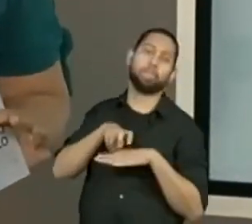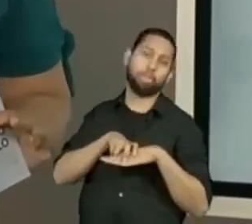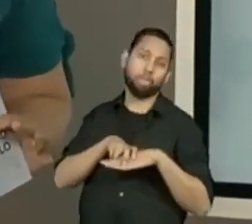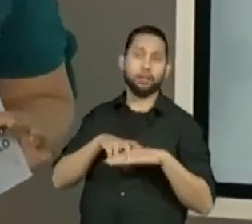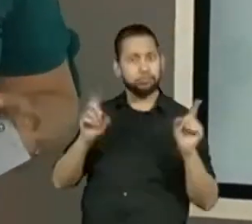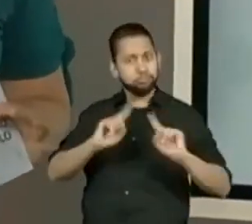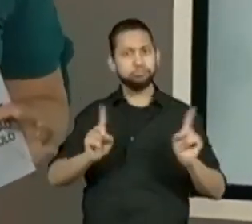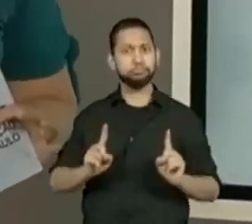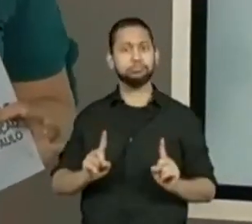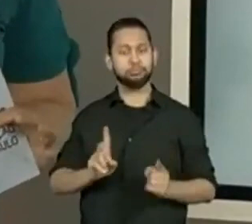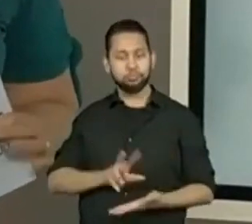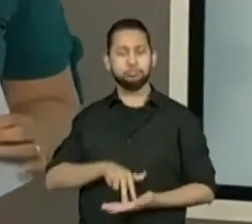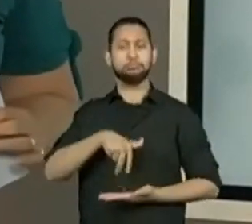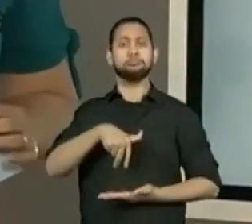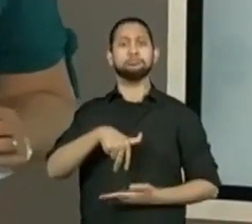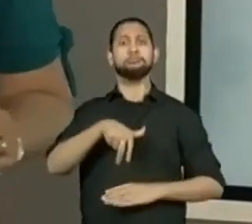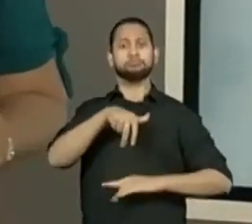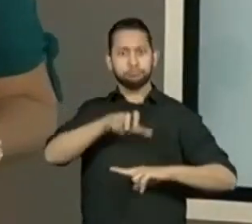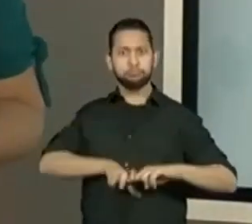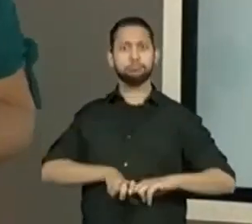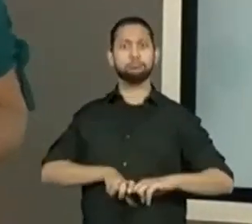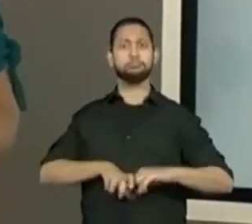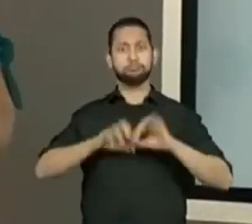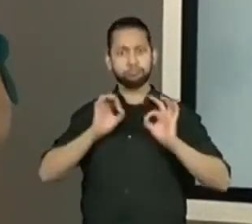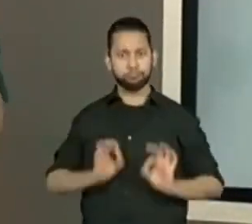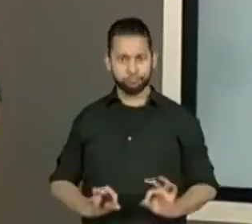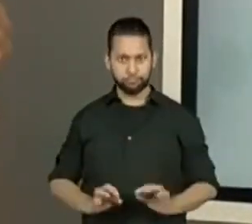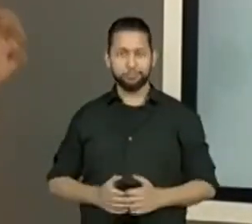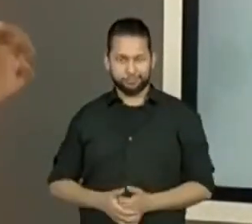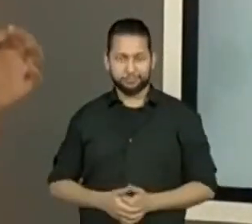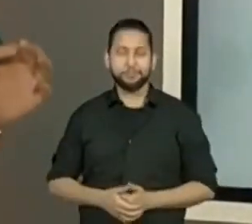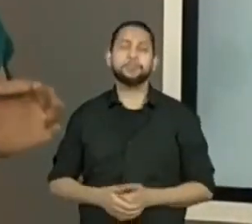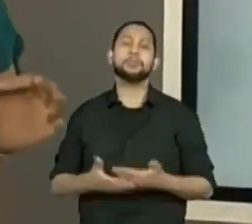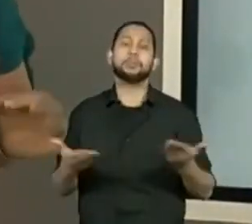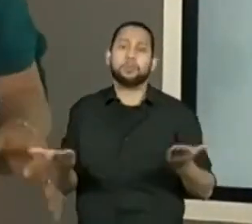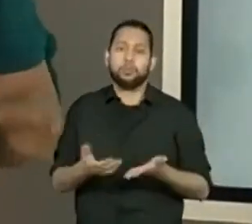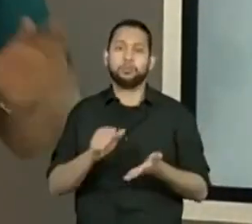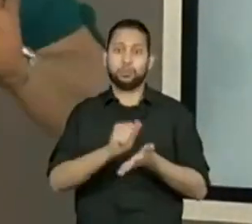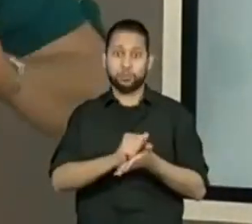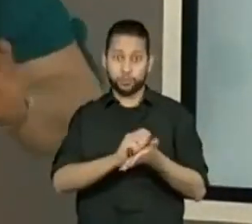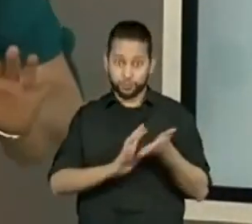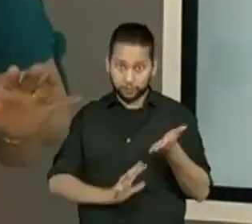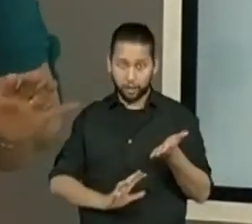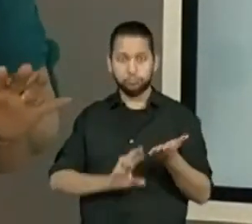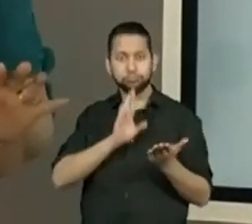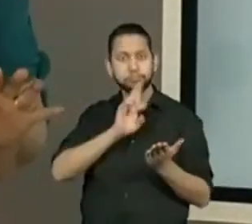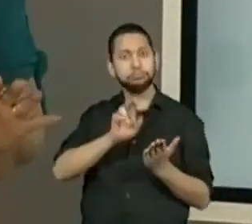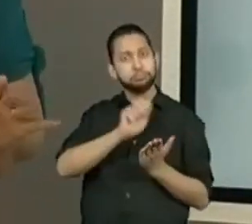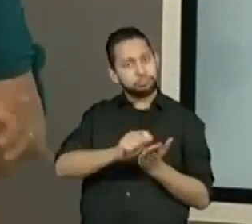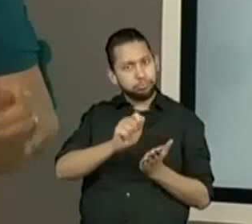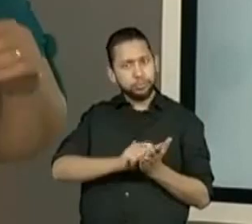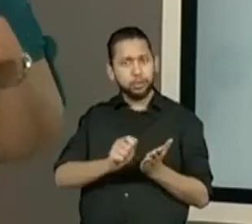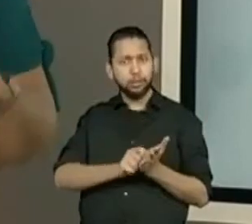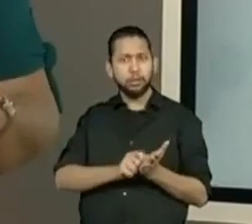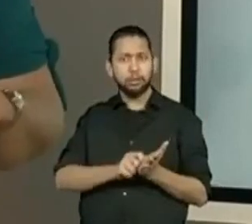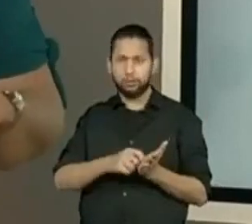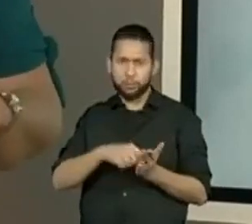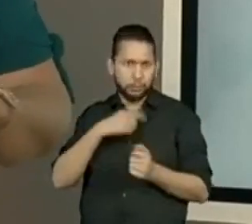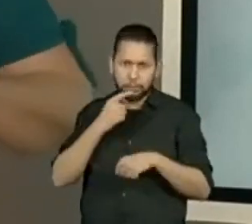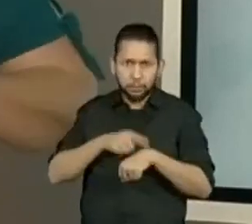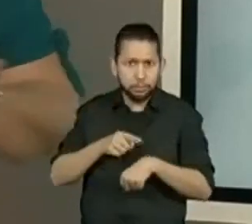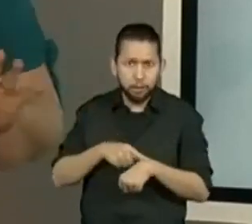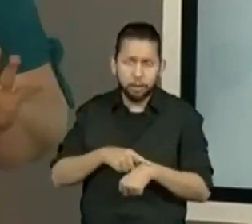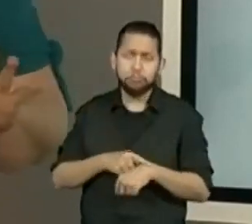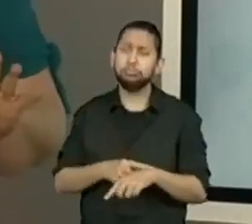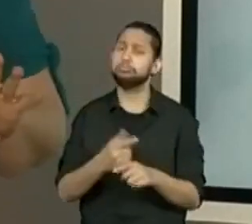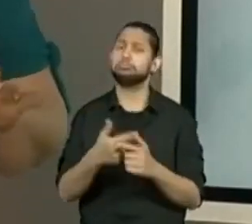que ter postura para estudar tudo bem as atividades que a gente vai desenvolver aqui se não der tempo de vocês realizarem